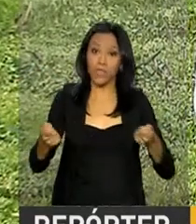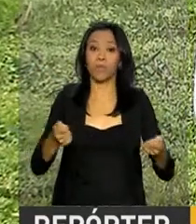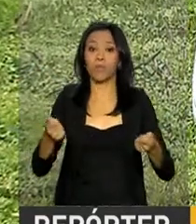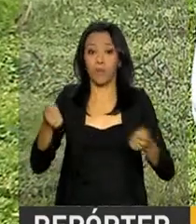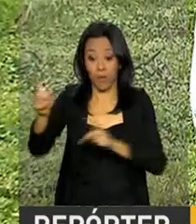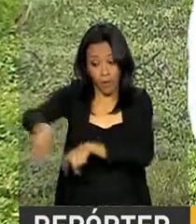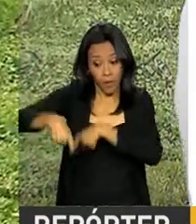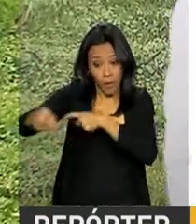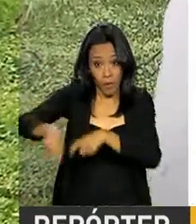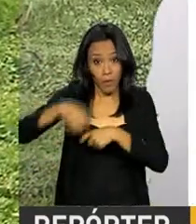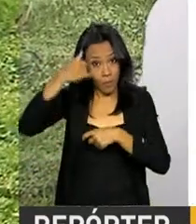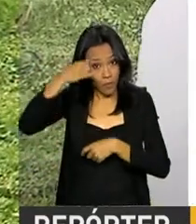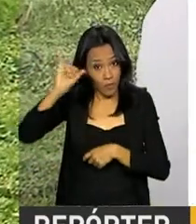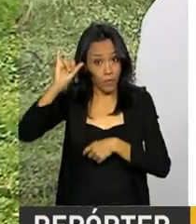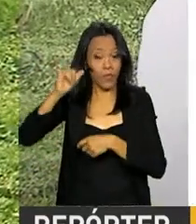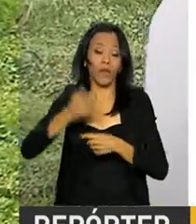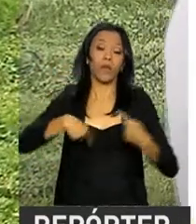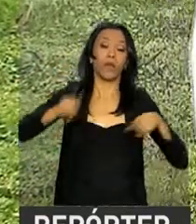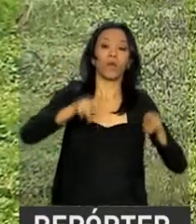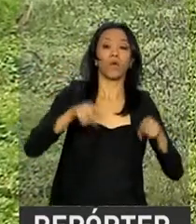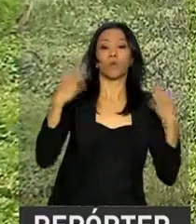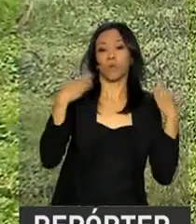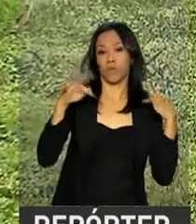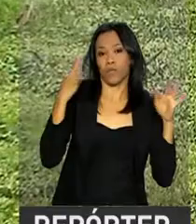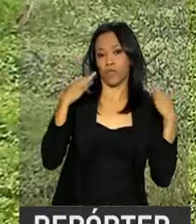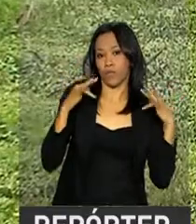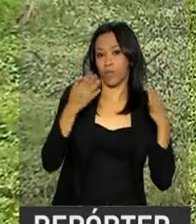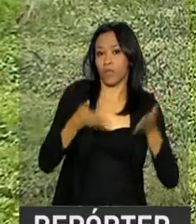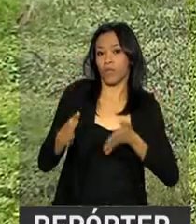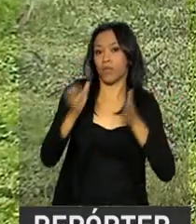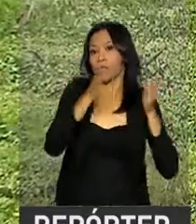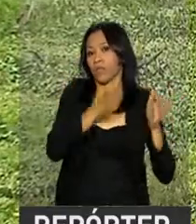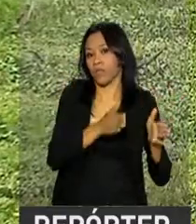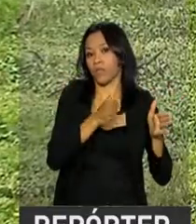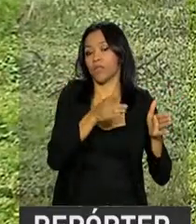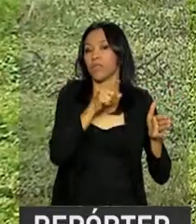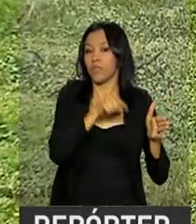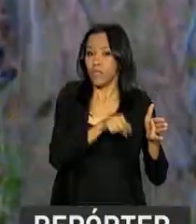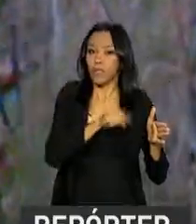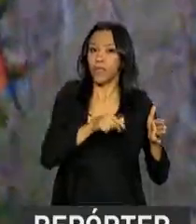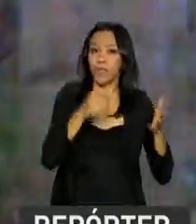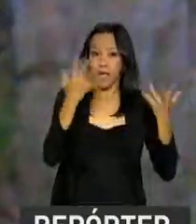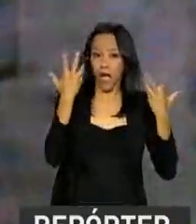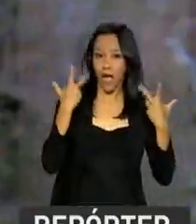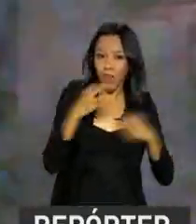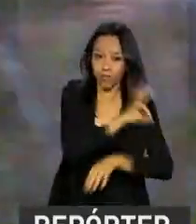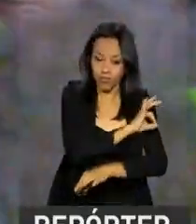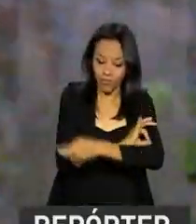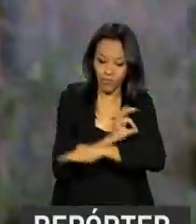pecuária o turismo e à a onça